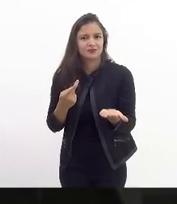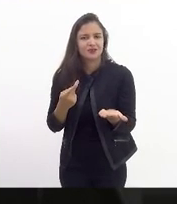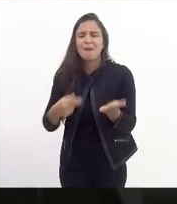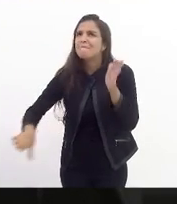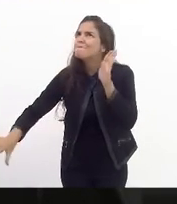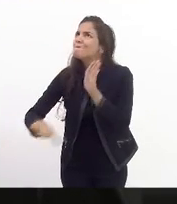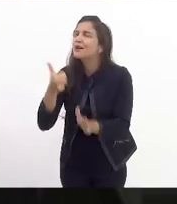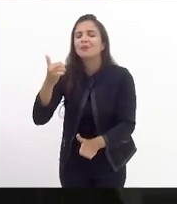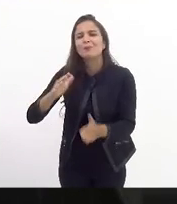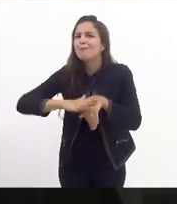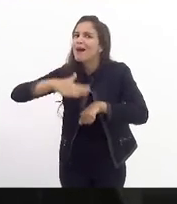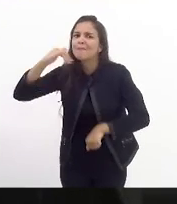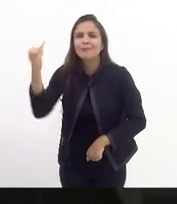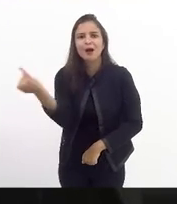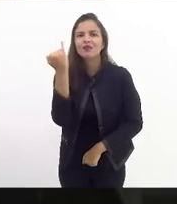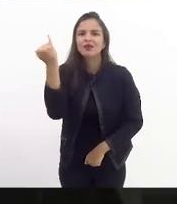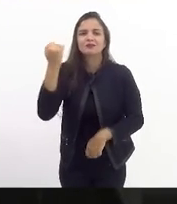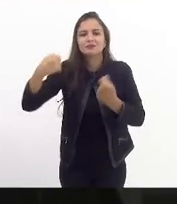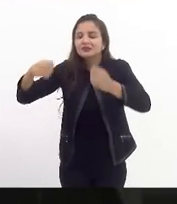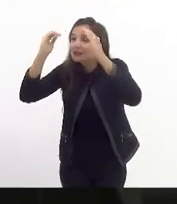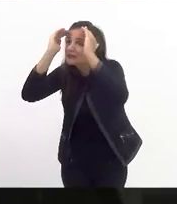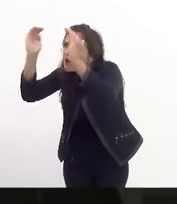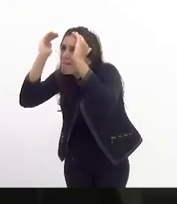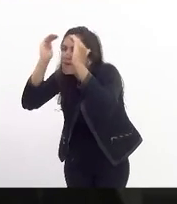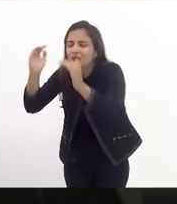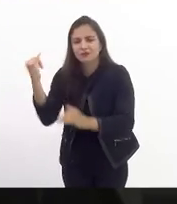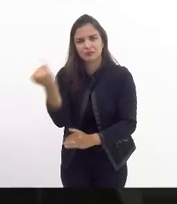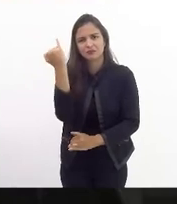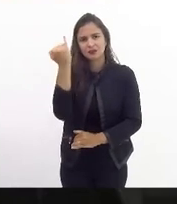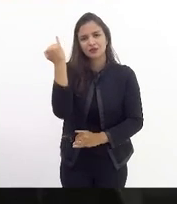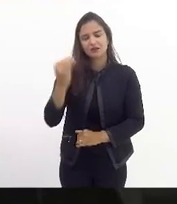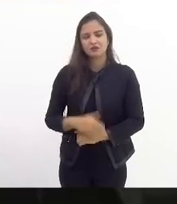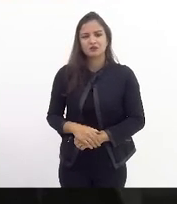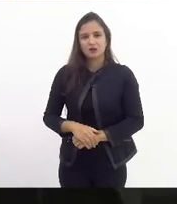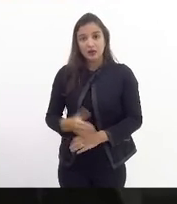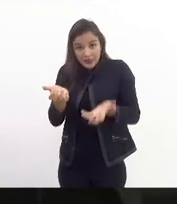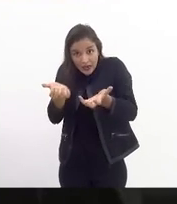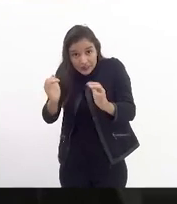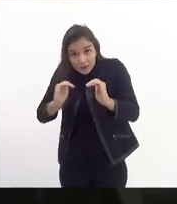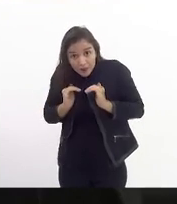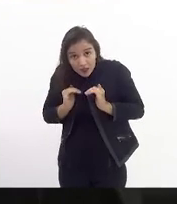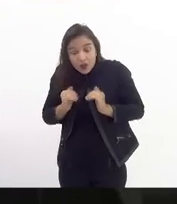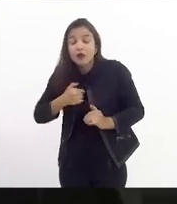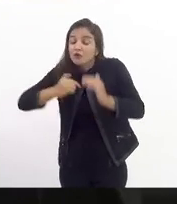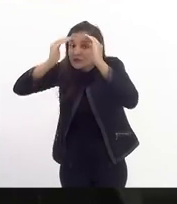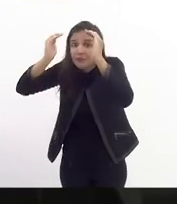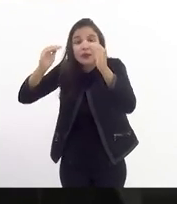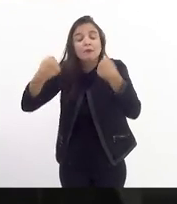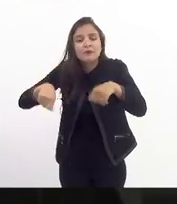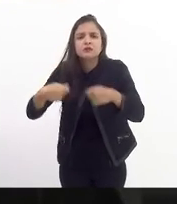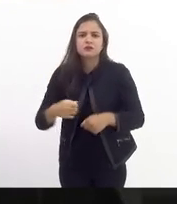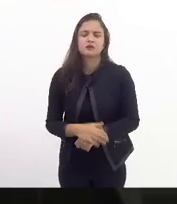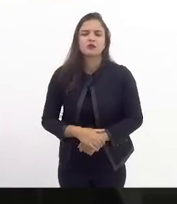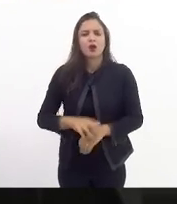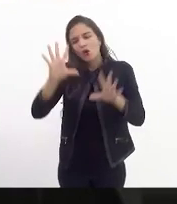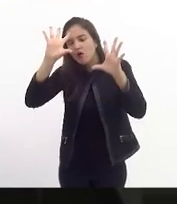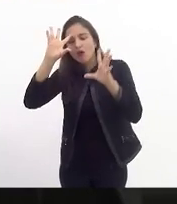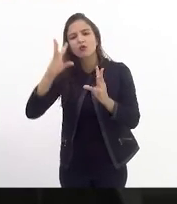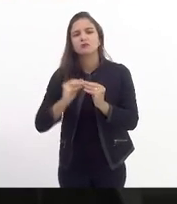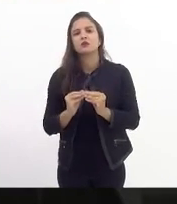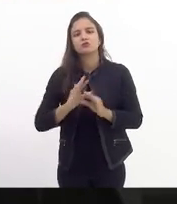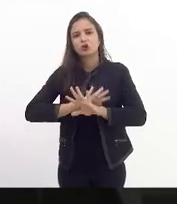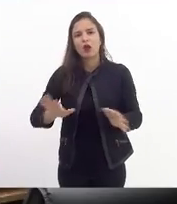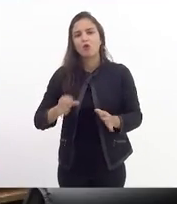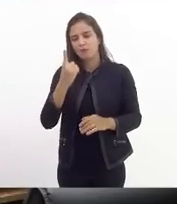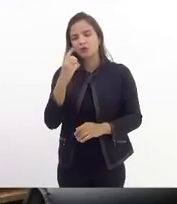respeito. Então, para a senhora não chamar a minha atenção, estou passando aqui um minuto, concluo as minhas palavras. Muito obrigado, senhora